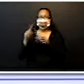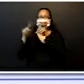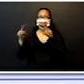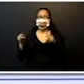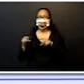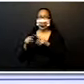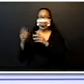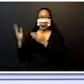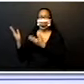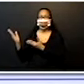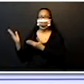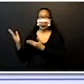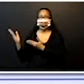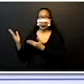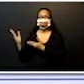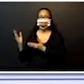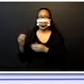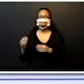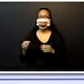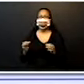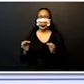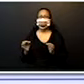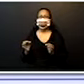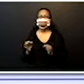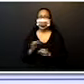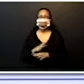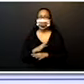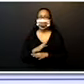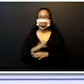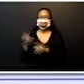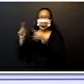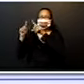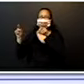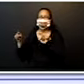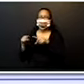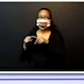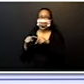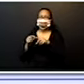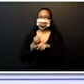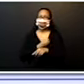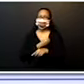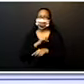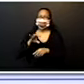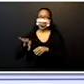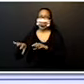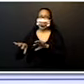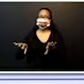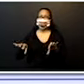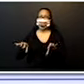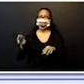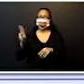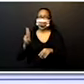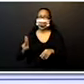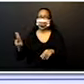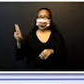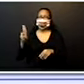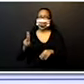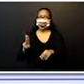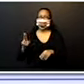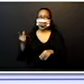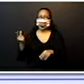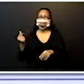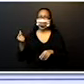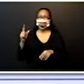completar. Complete o quadro fazendo a decomposição dos valores. Utilize o maior número de cédulas de 100